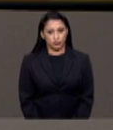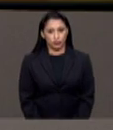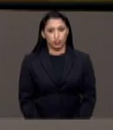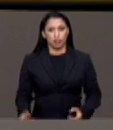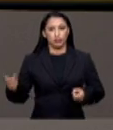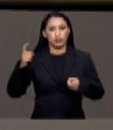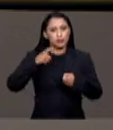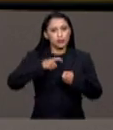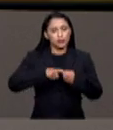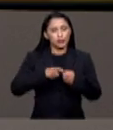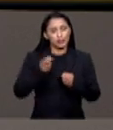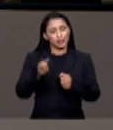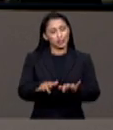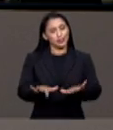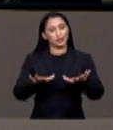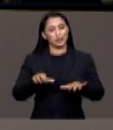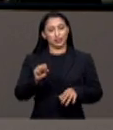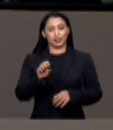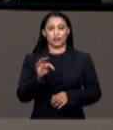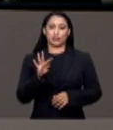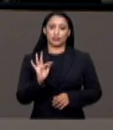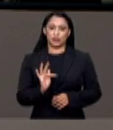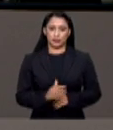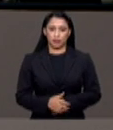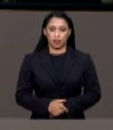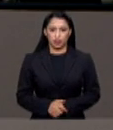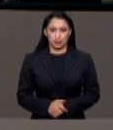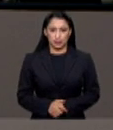Estamos de volta, vamos direto ao plenário do Supremo Tribunal Federal.